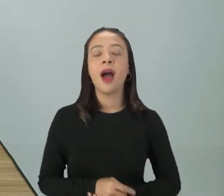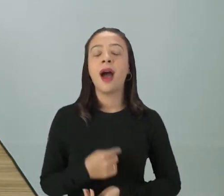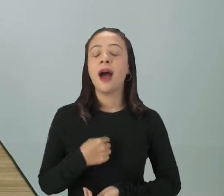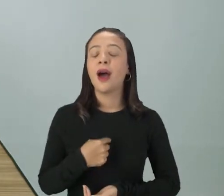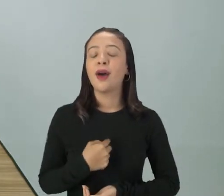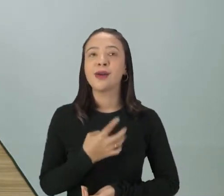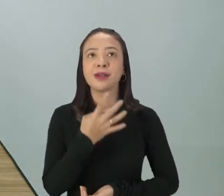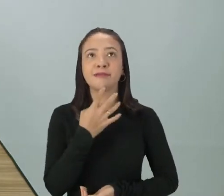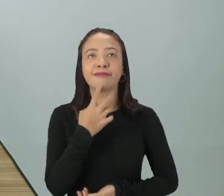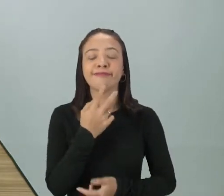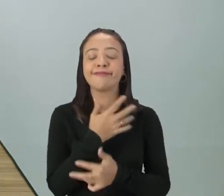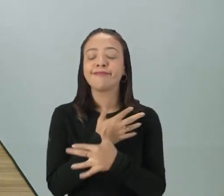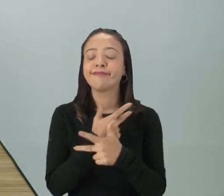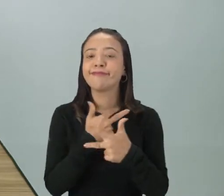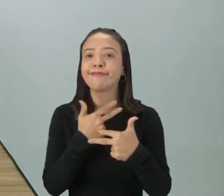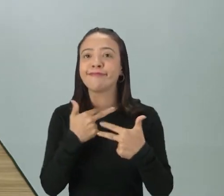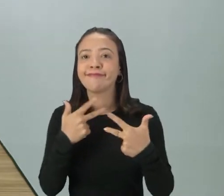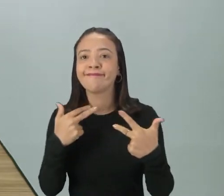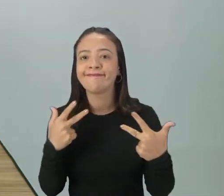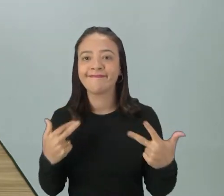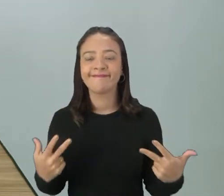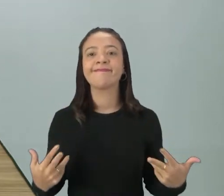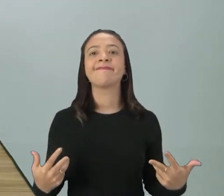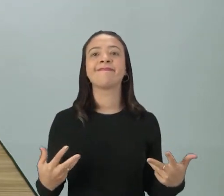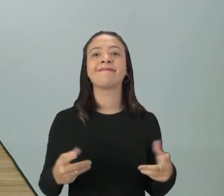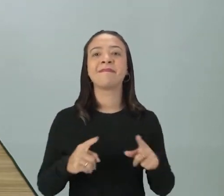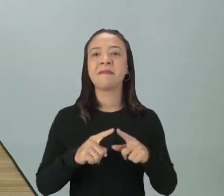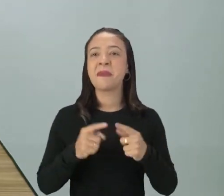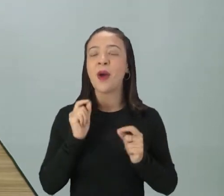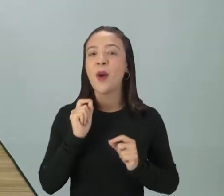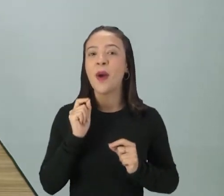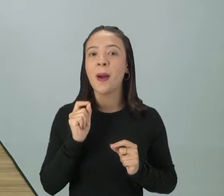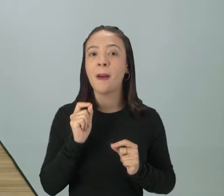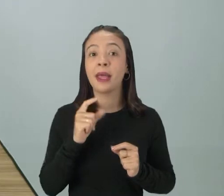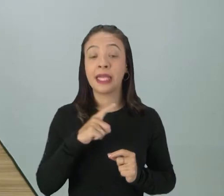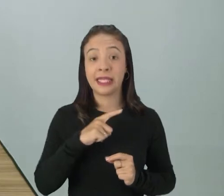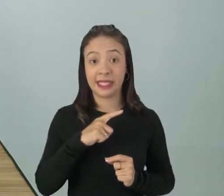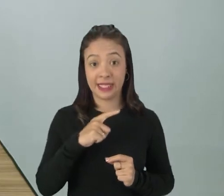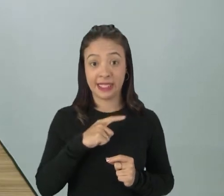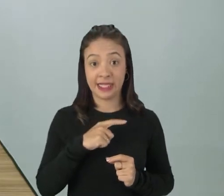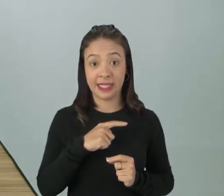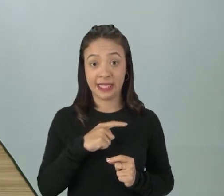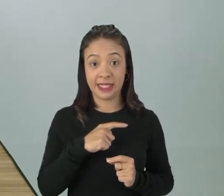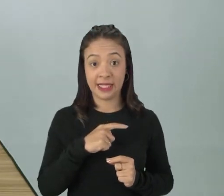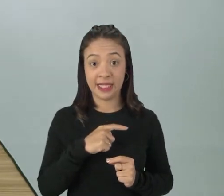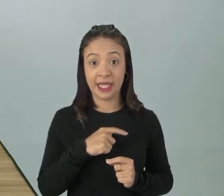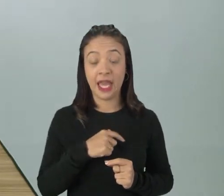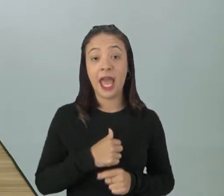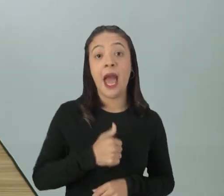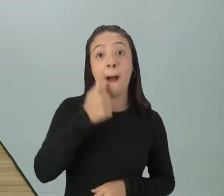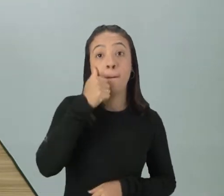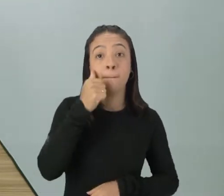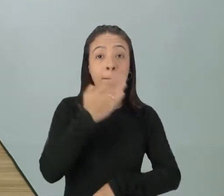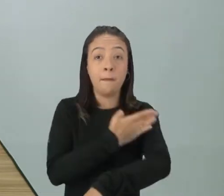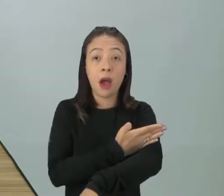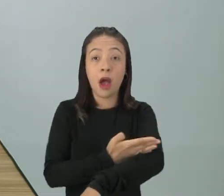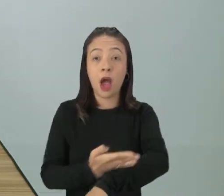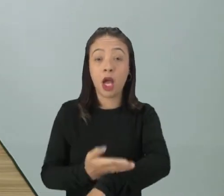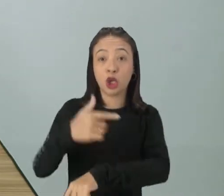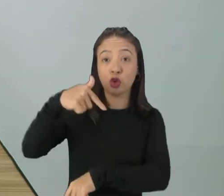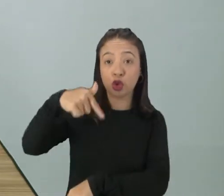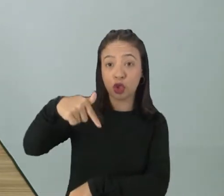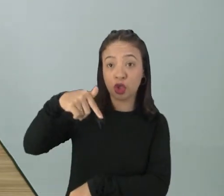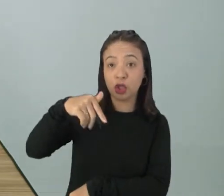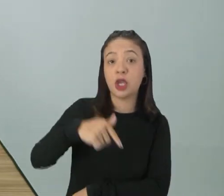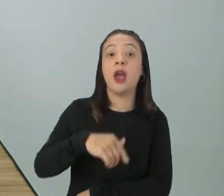e conheço muitos. Mas Branca de Neve e os Sete Anões, Cinderela,